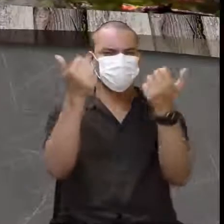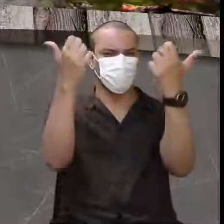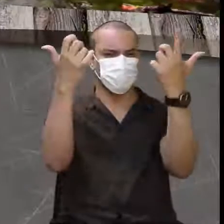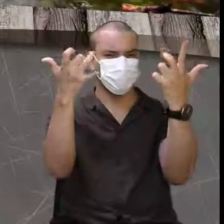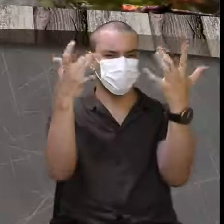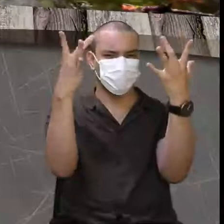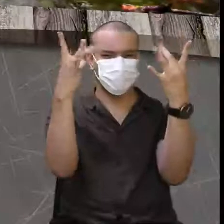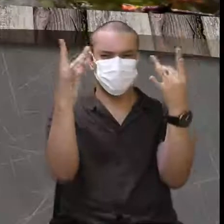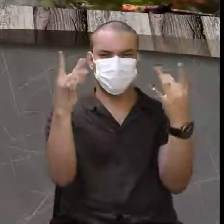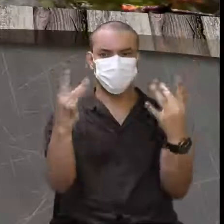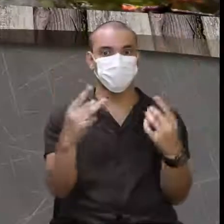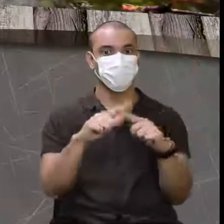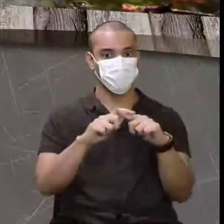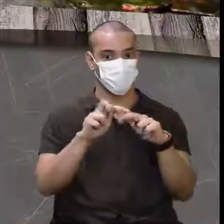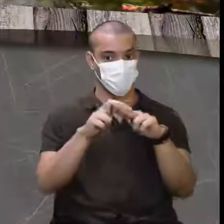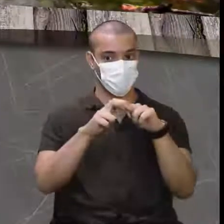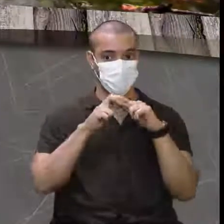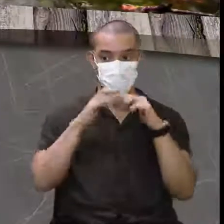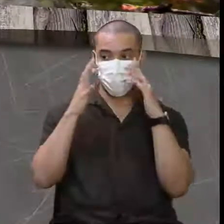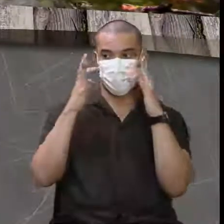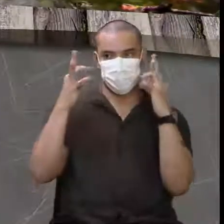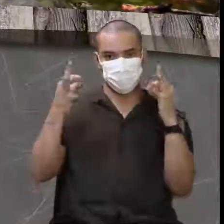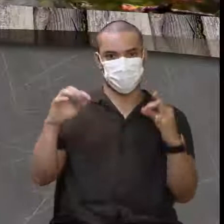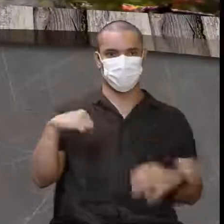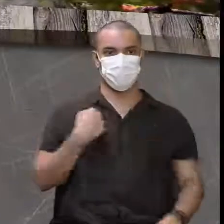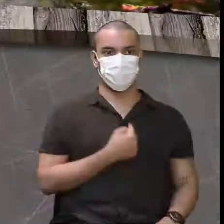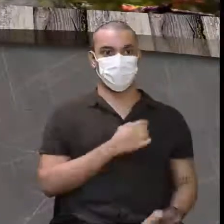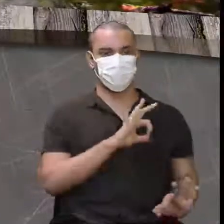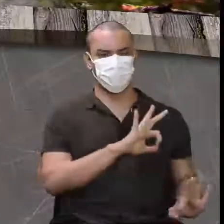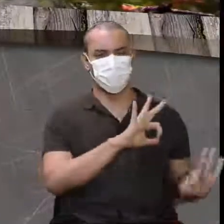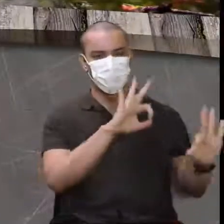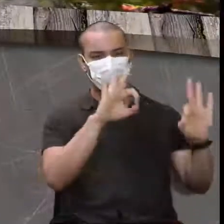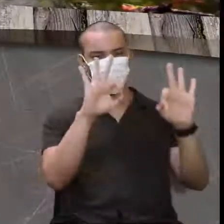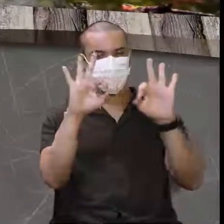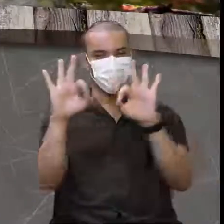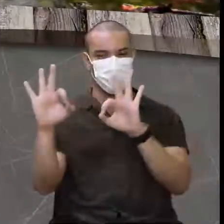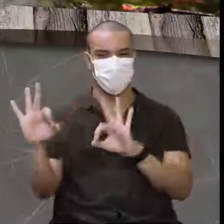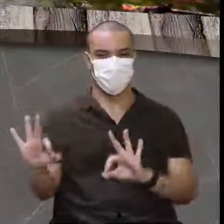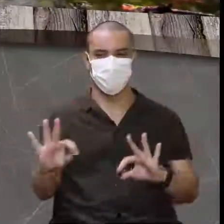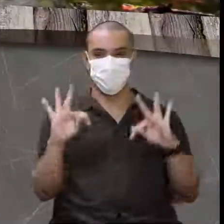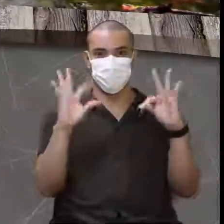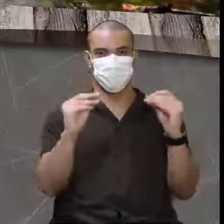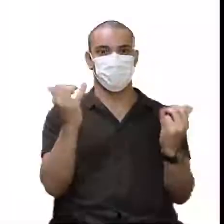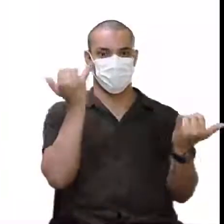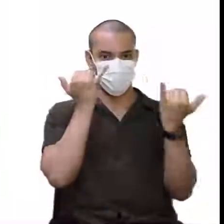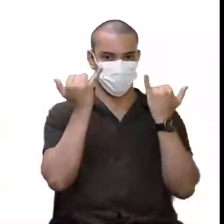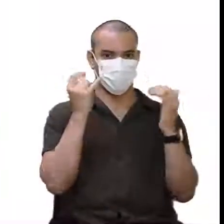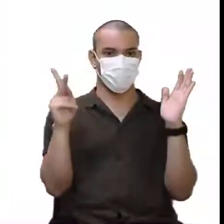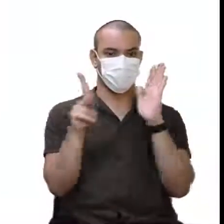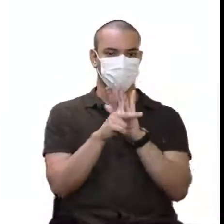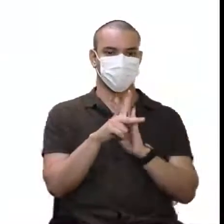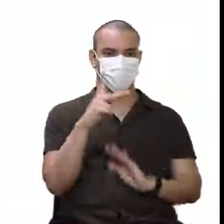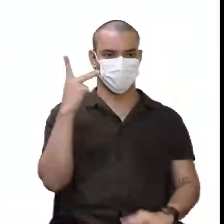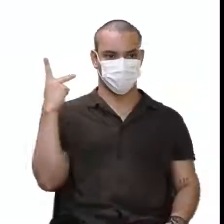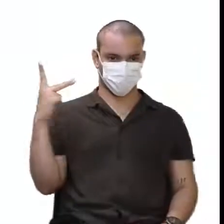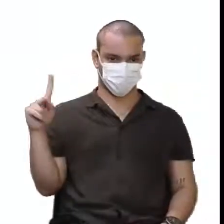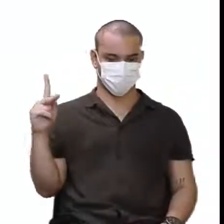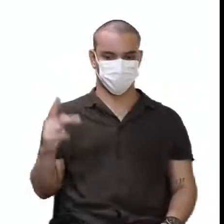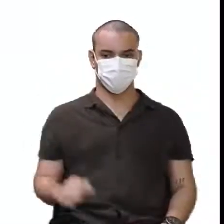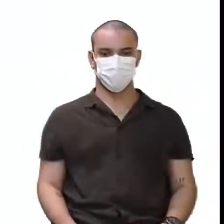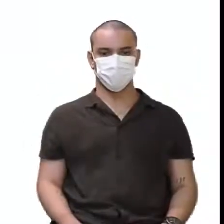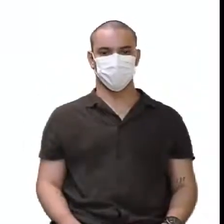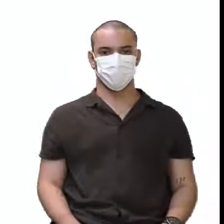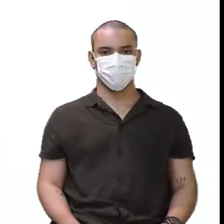tá? Então, se liga aqui pra gente acompanhar todas as informações desse carinha. Vamos lá pro quadro?